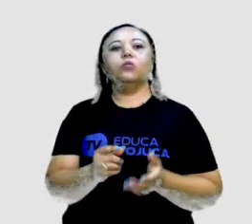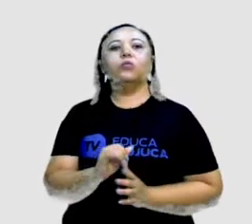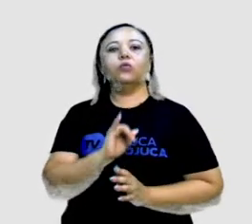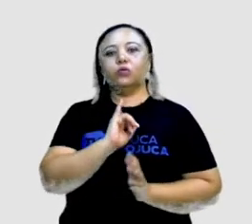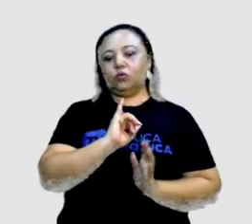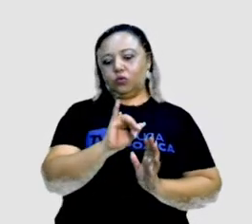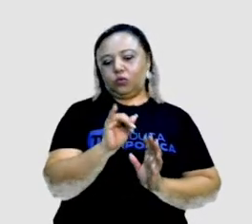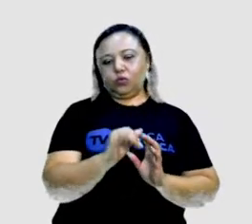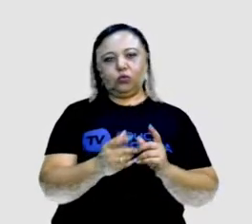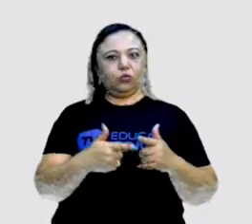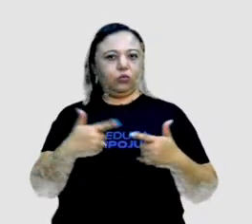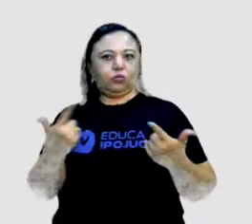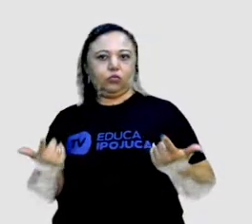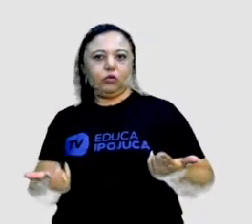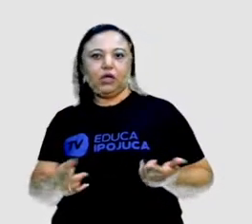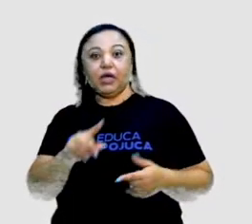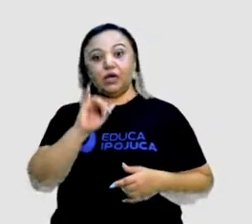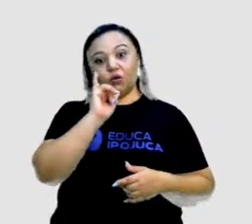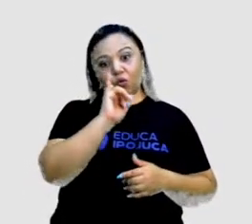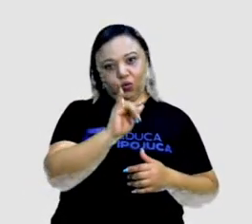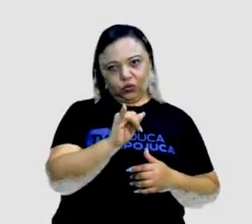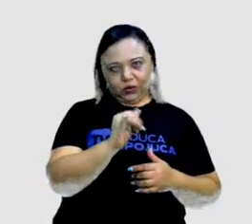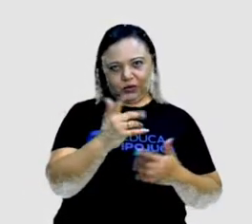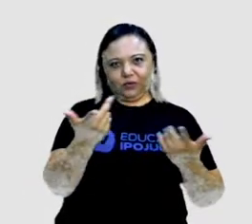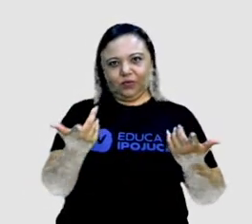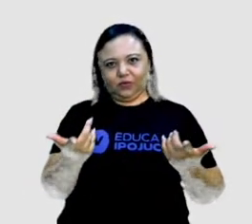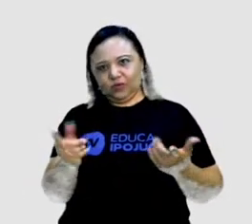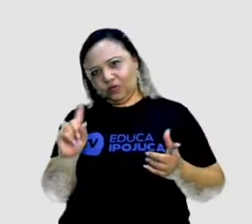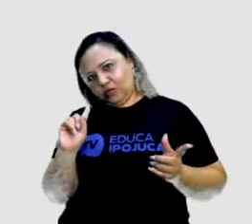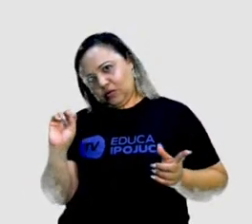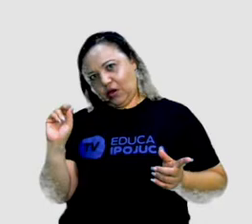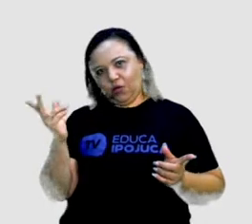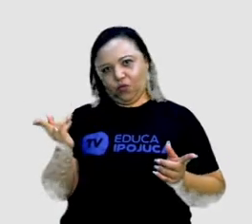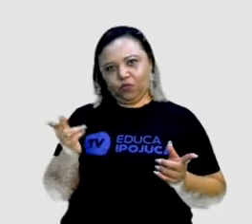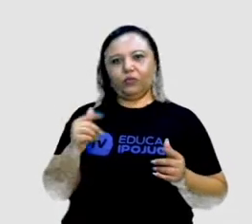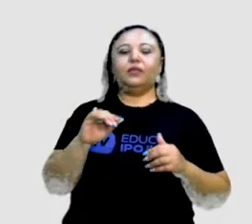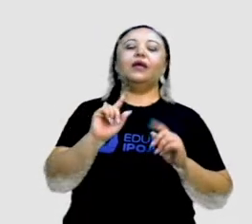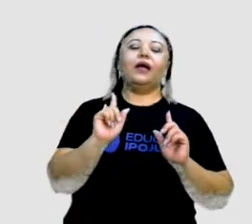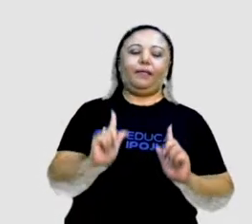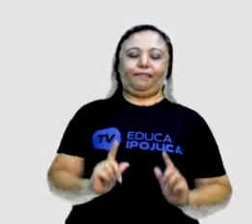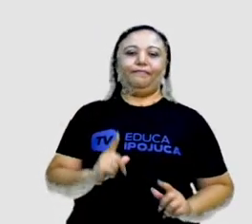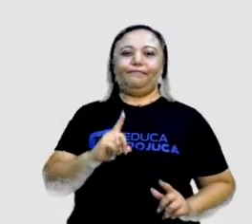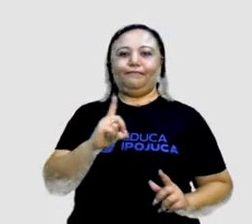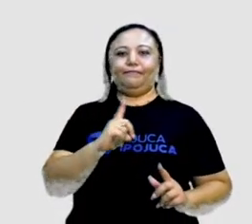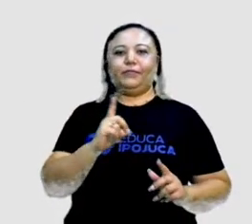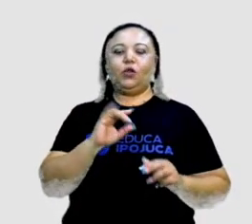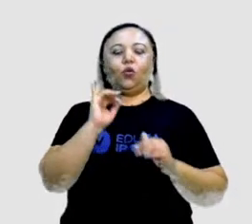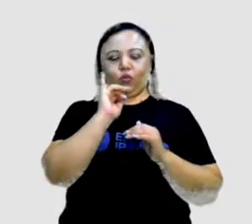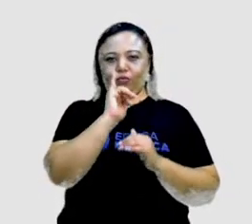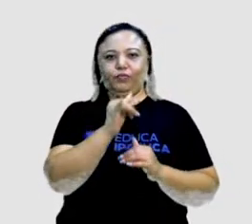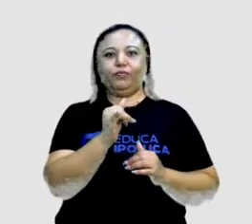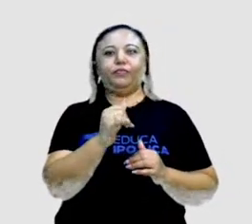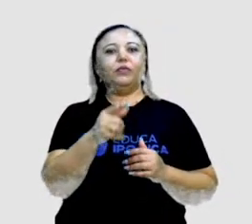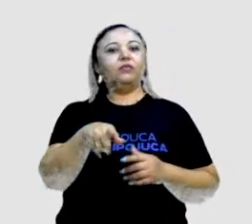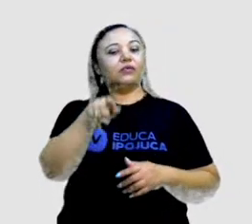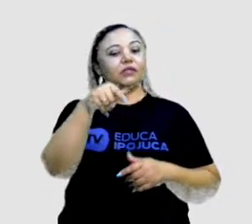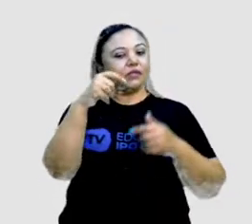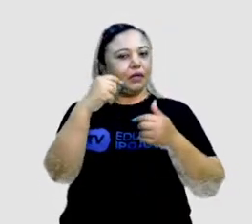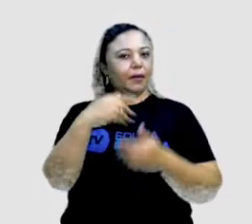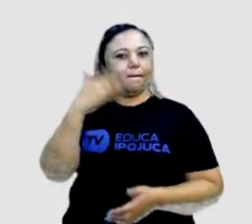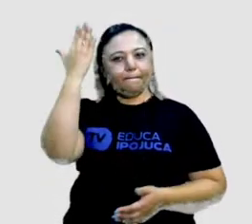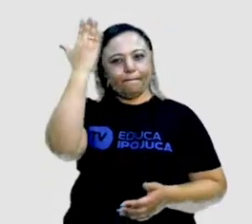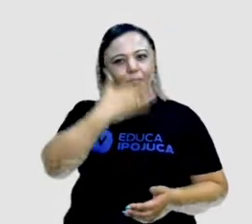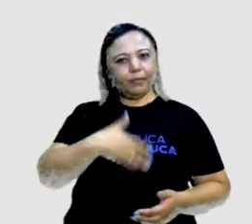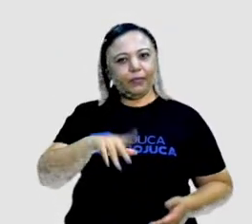Abel Sidney. Eu nem te conto. Conta, vai, conta. Está bem, mas você promete não contar para